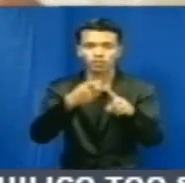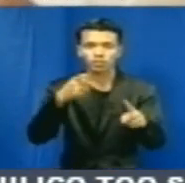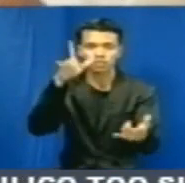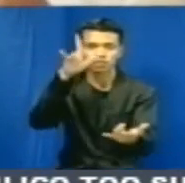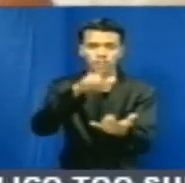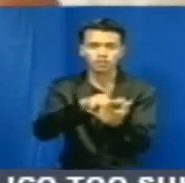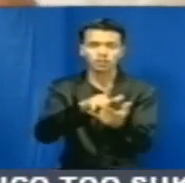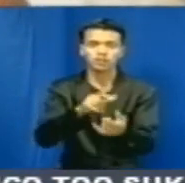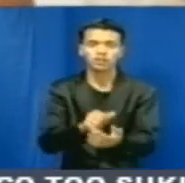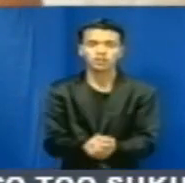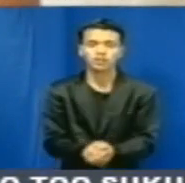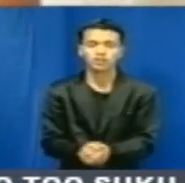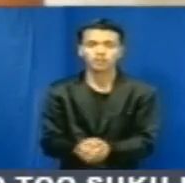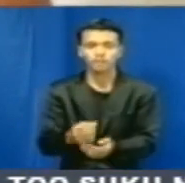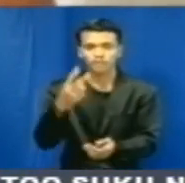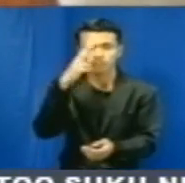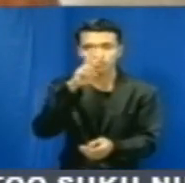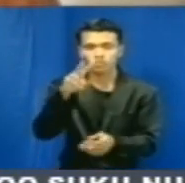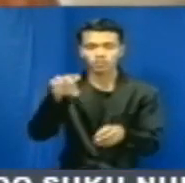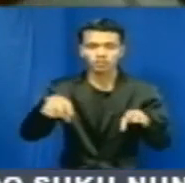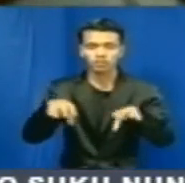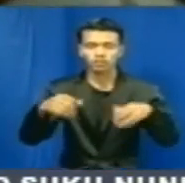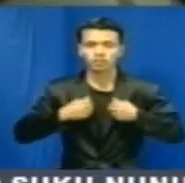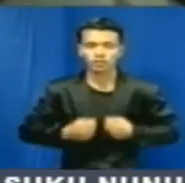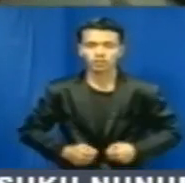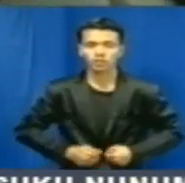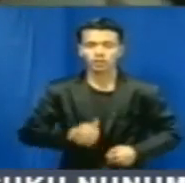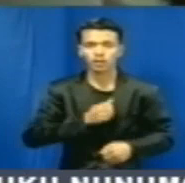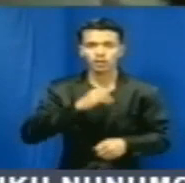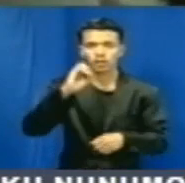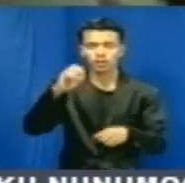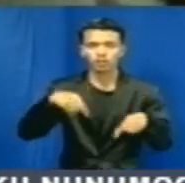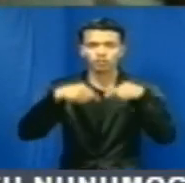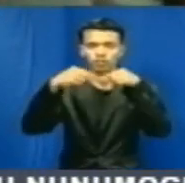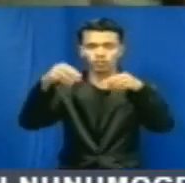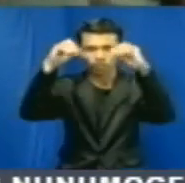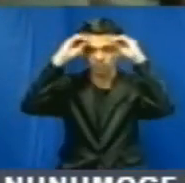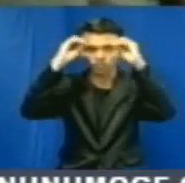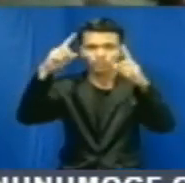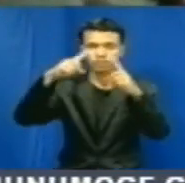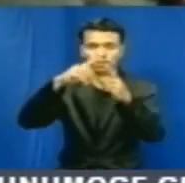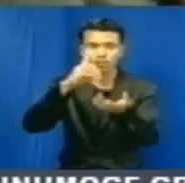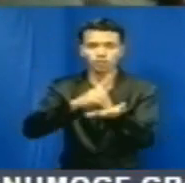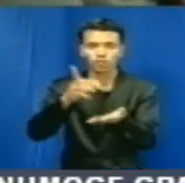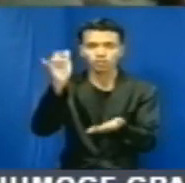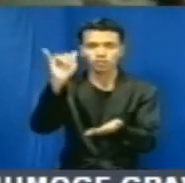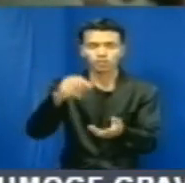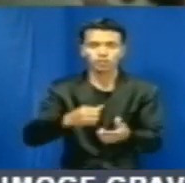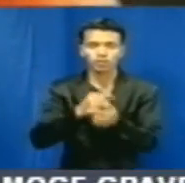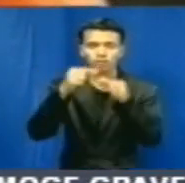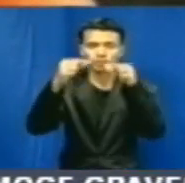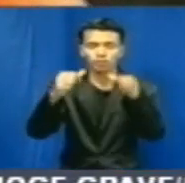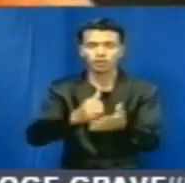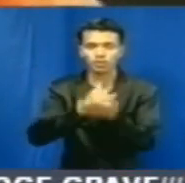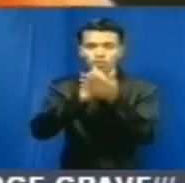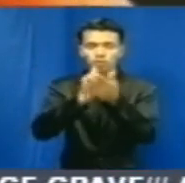livre. Além de socialização, Serviço Saúde Ainaru fomos capacitação para pessoal saúde Sida, onde for tratamento dia